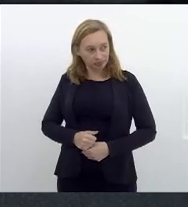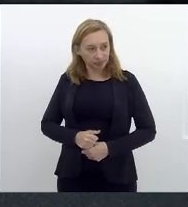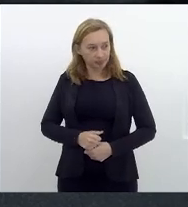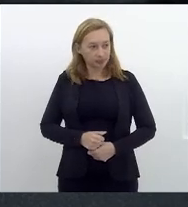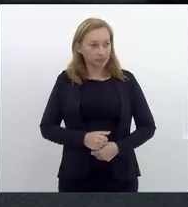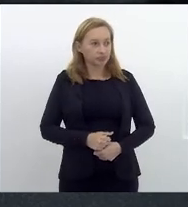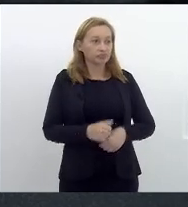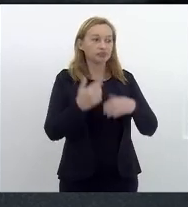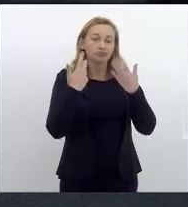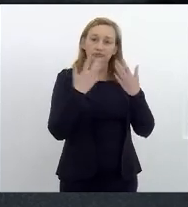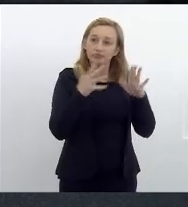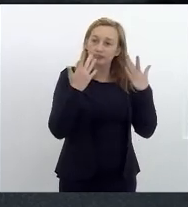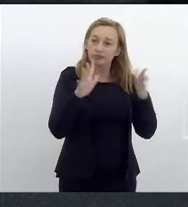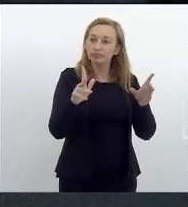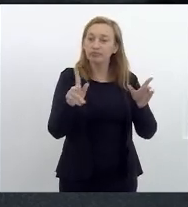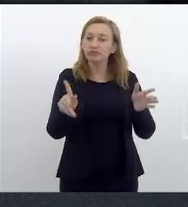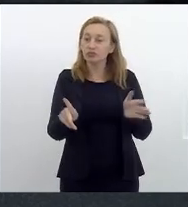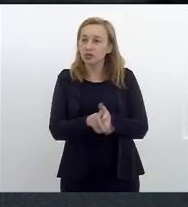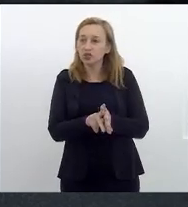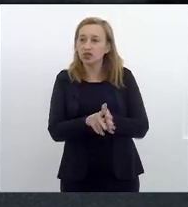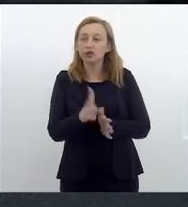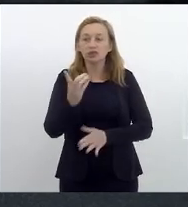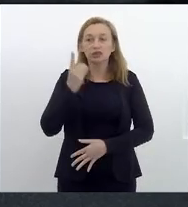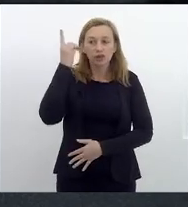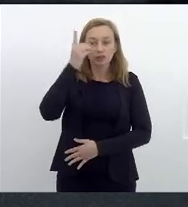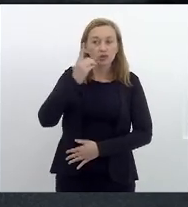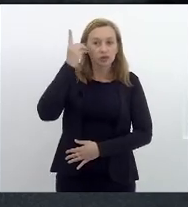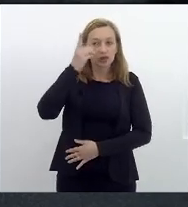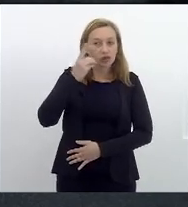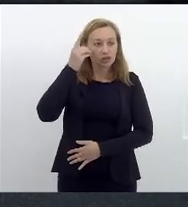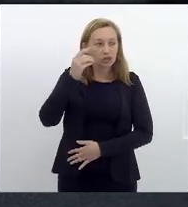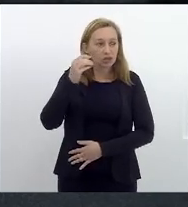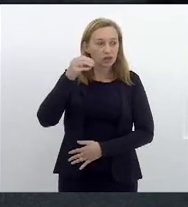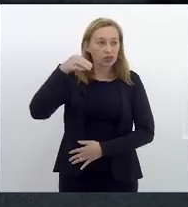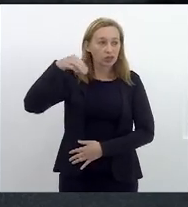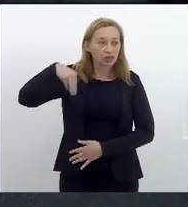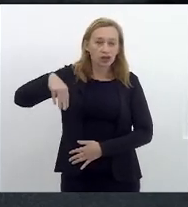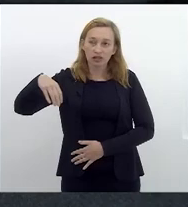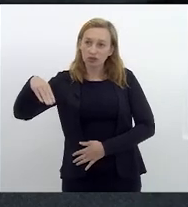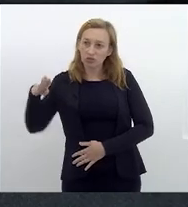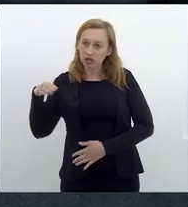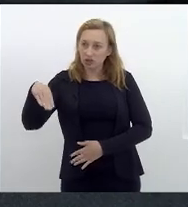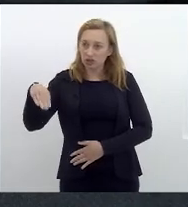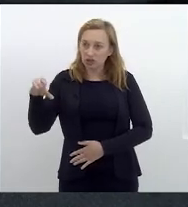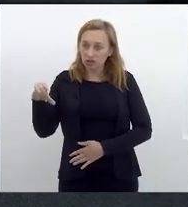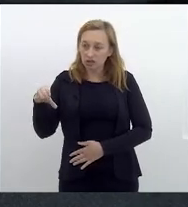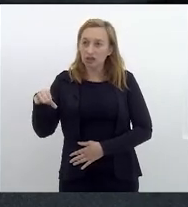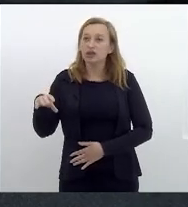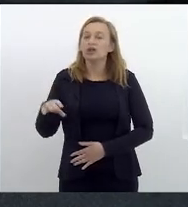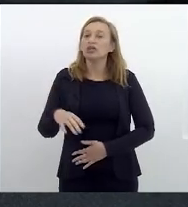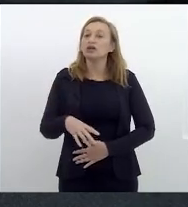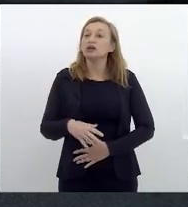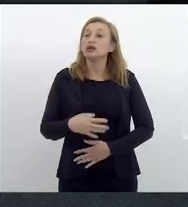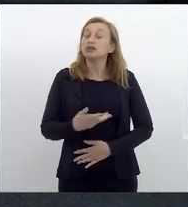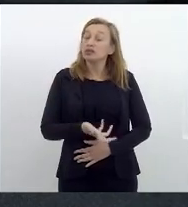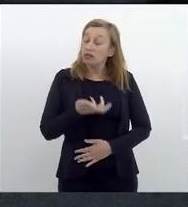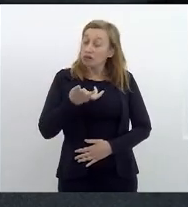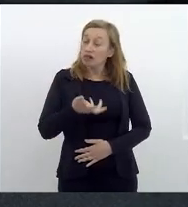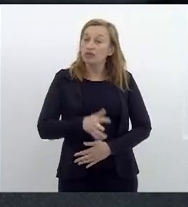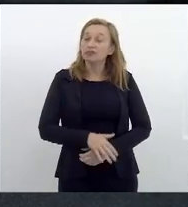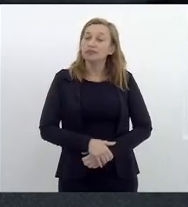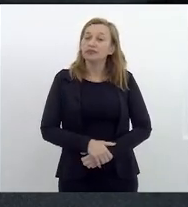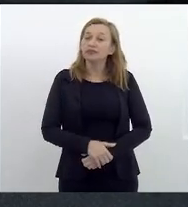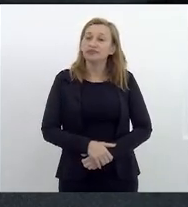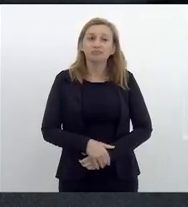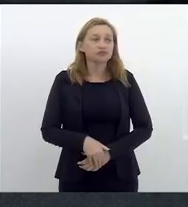queria elogiar o projeto do deputado Carlos Mink, que tenta